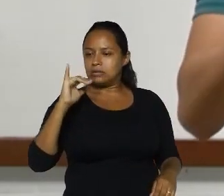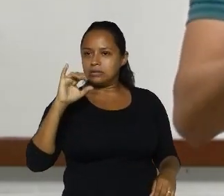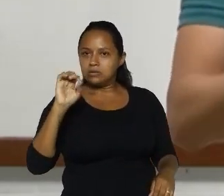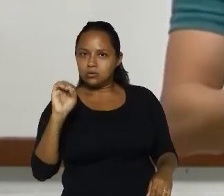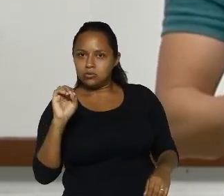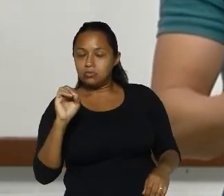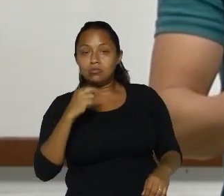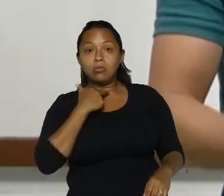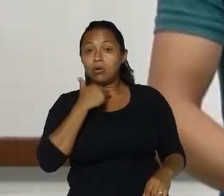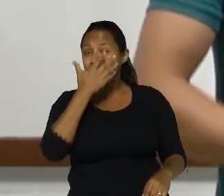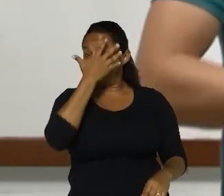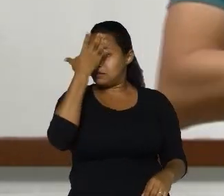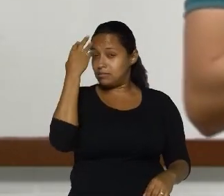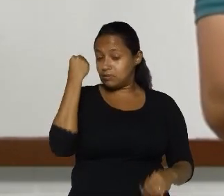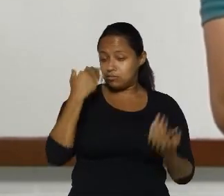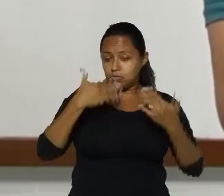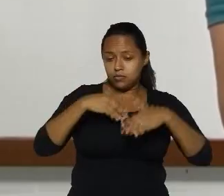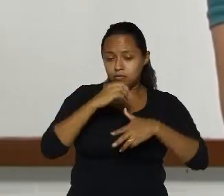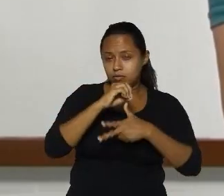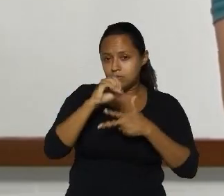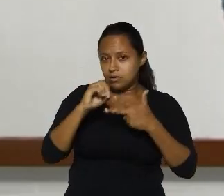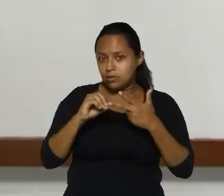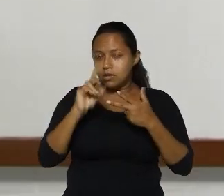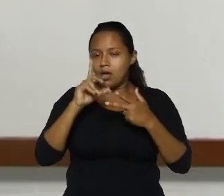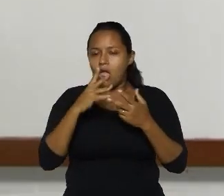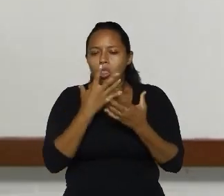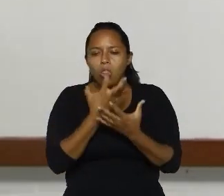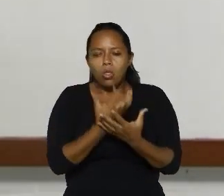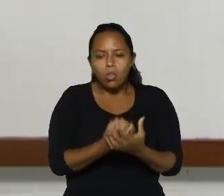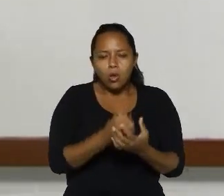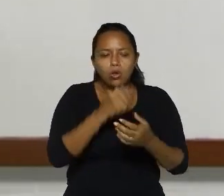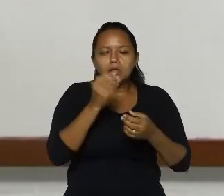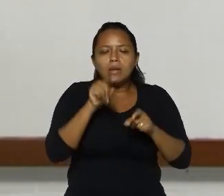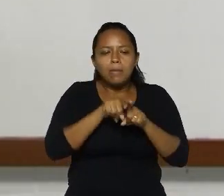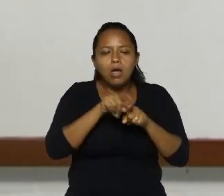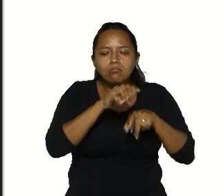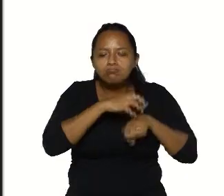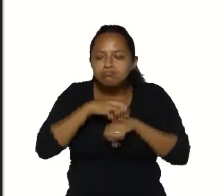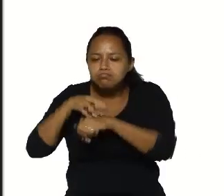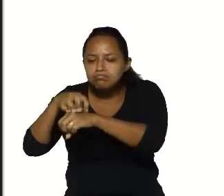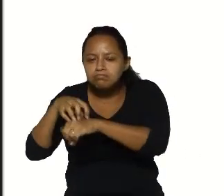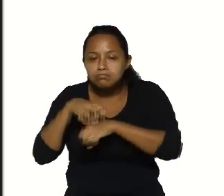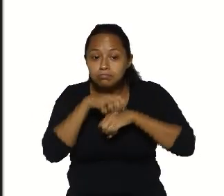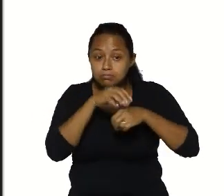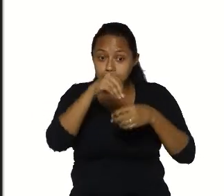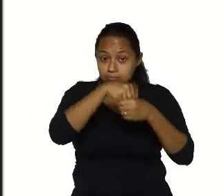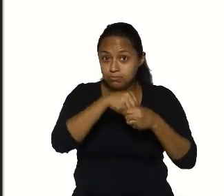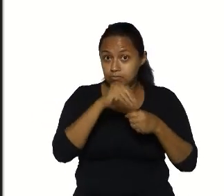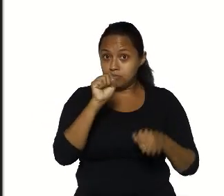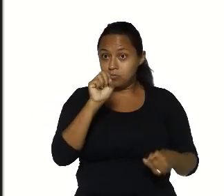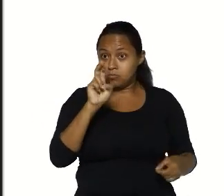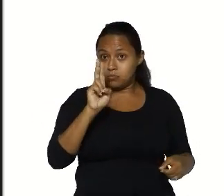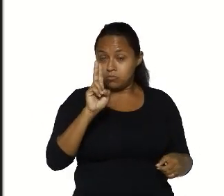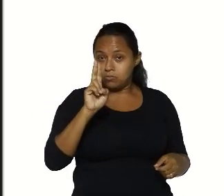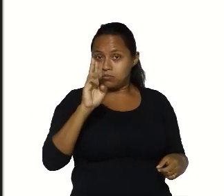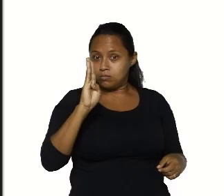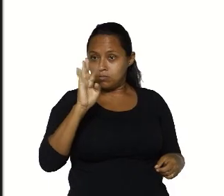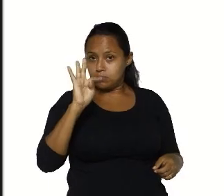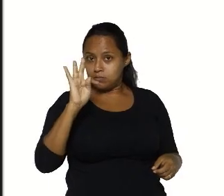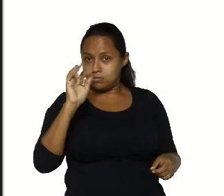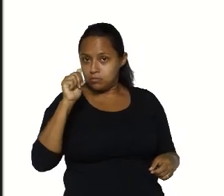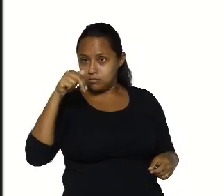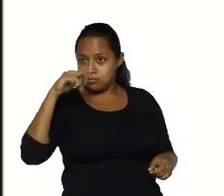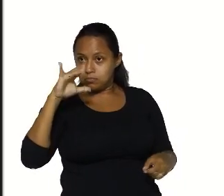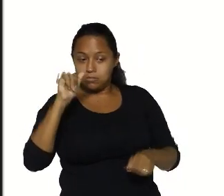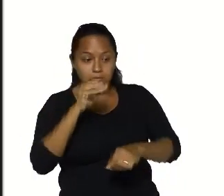esquecer para a prova do Enem, é a dissolução e transporte de substâncias. E o plasma é a parte líquida do sangue.